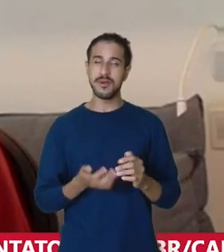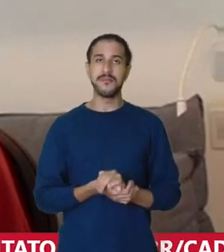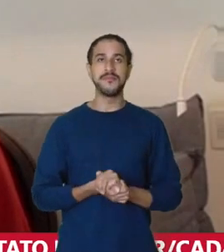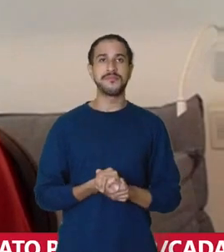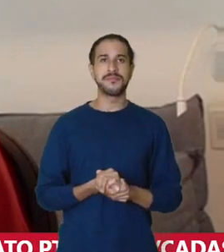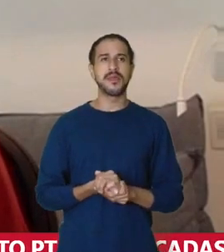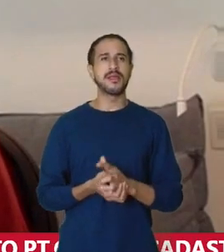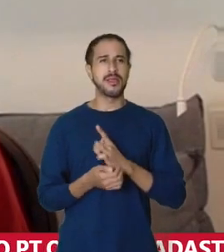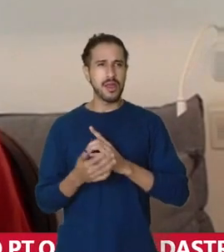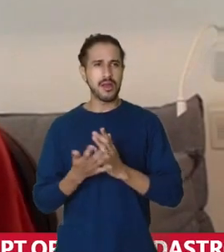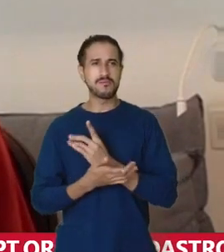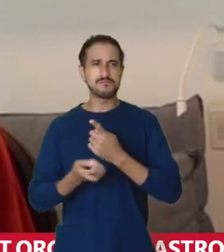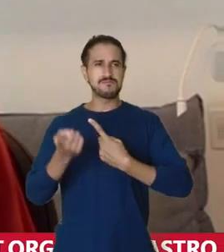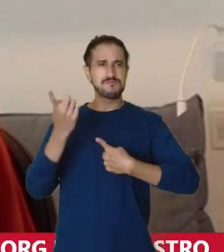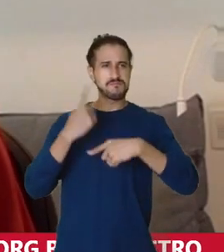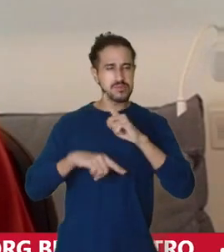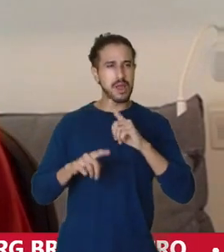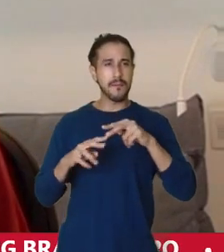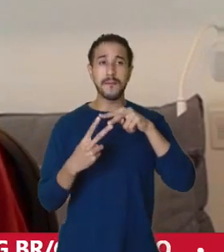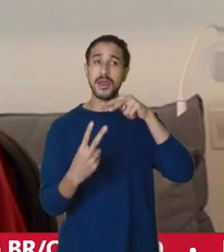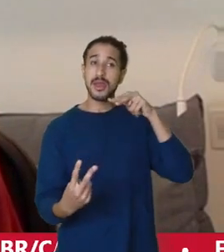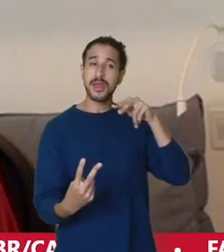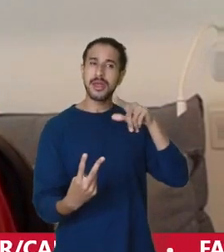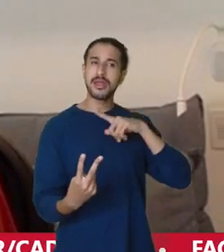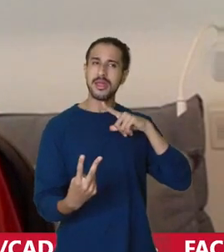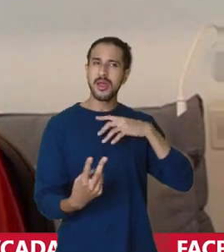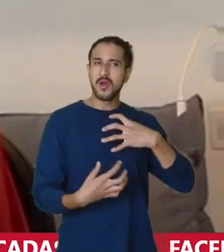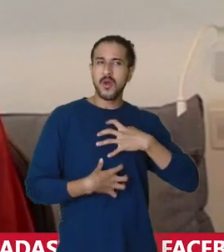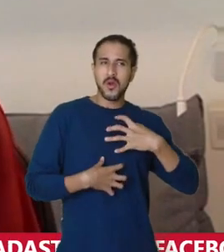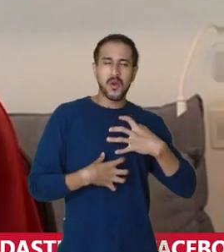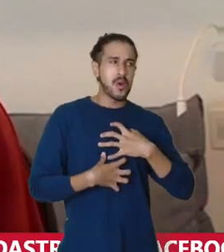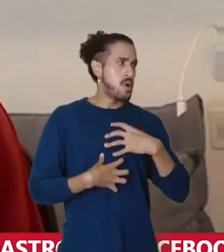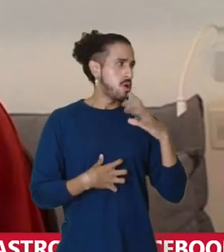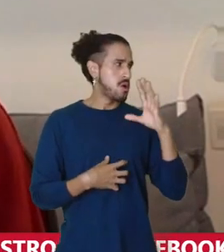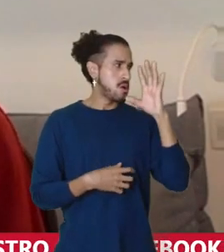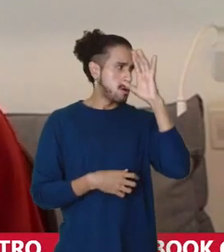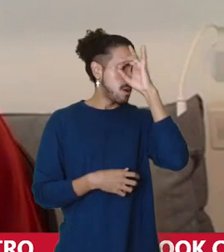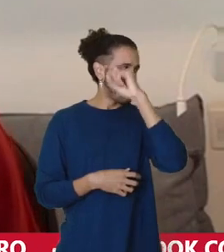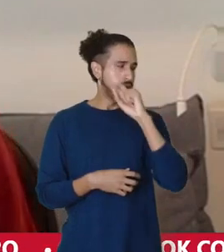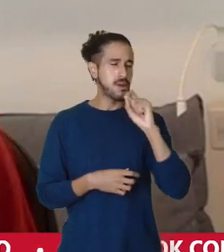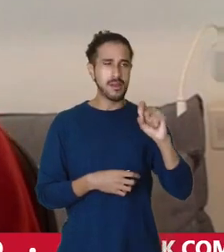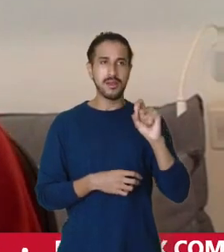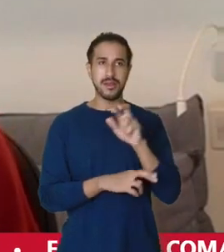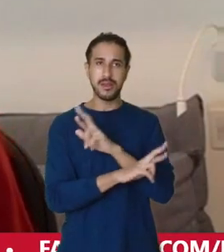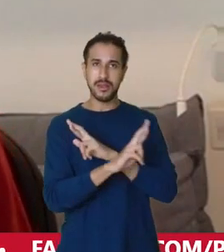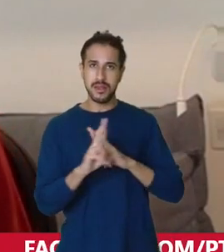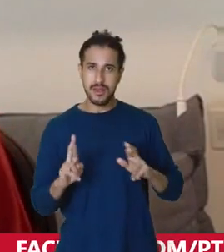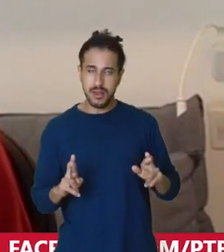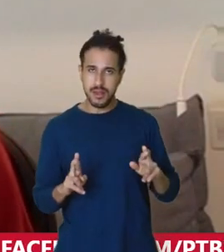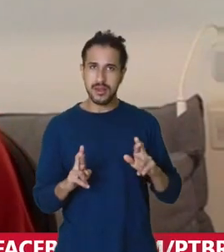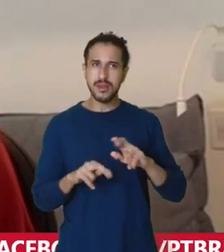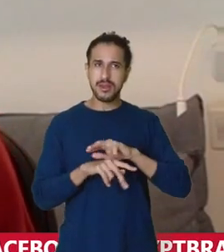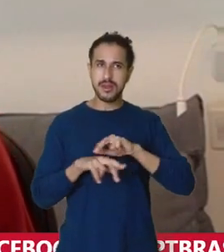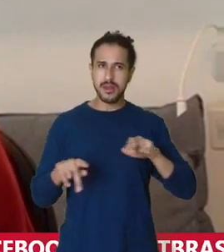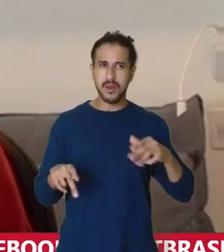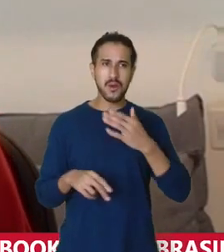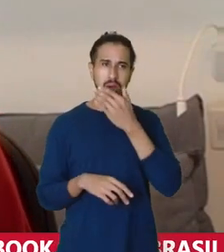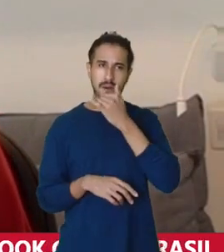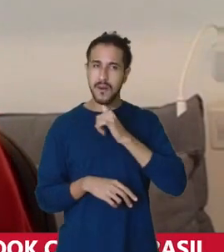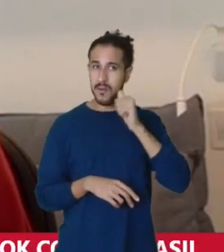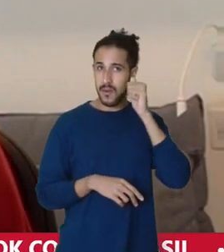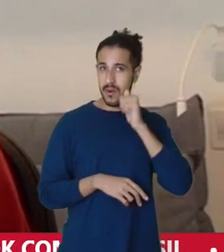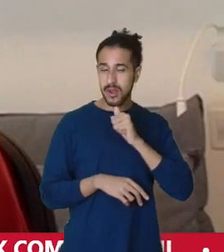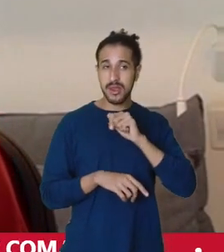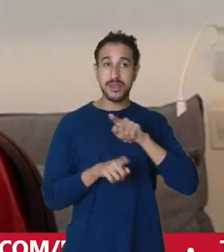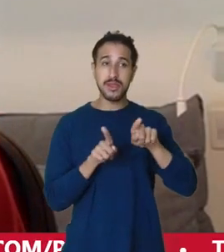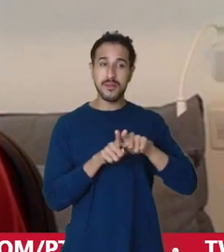houve mudanças na perspectiva que se tem no modo como se compreendem as relações entre homens e